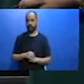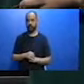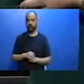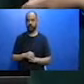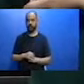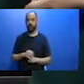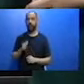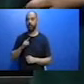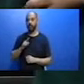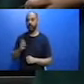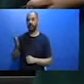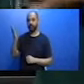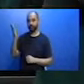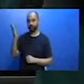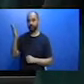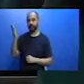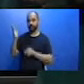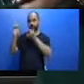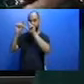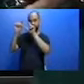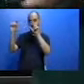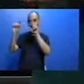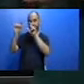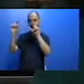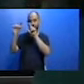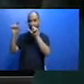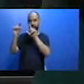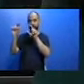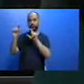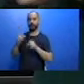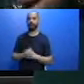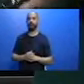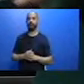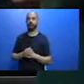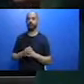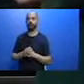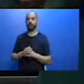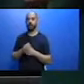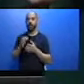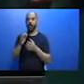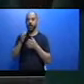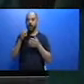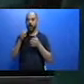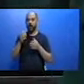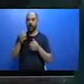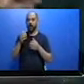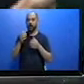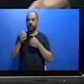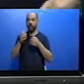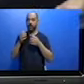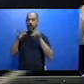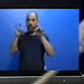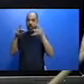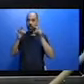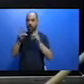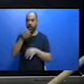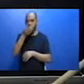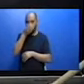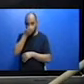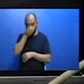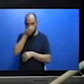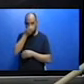e aqui cubra a boca eo nariz com lenço descartável lave sempre as mãos está